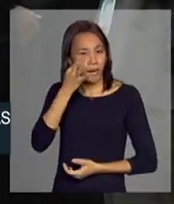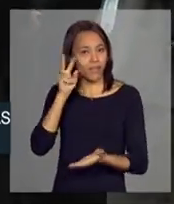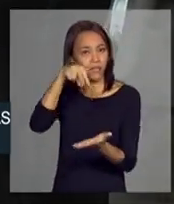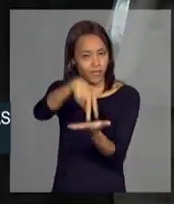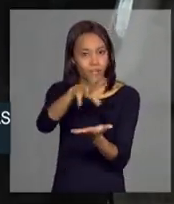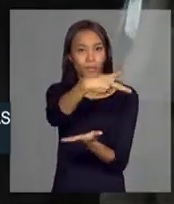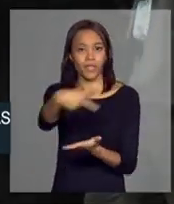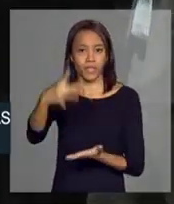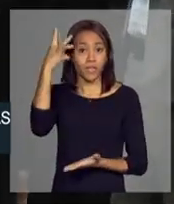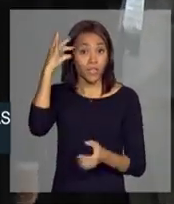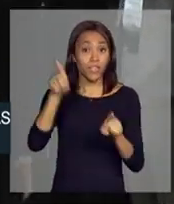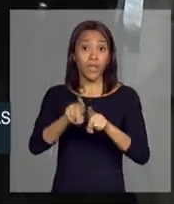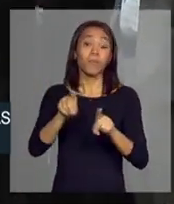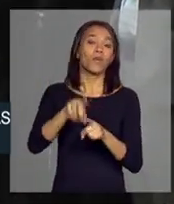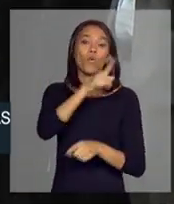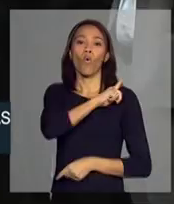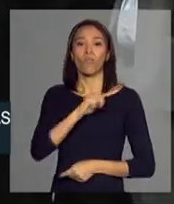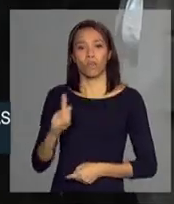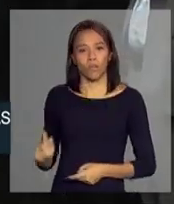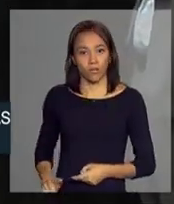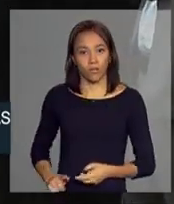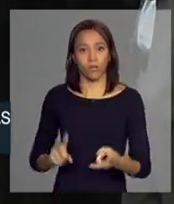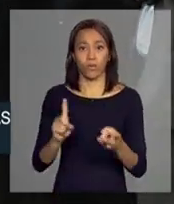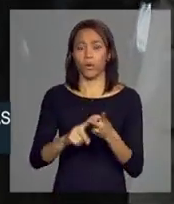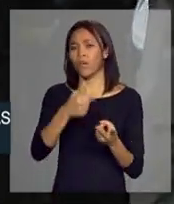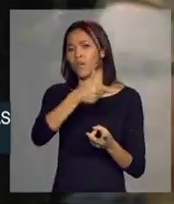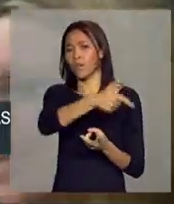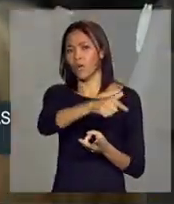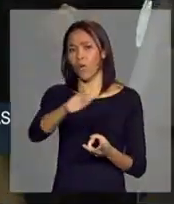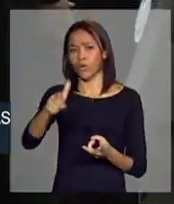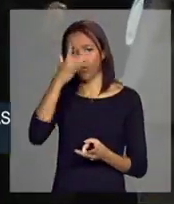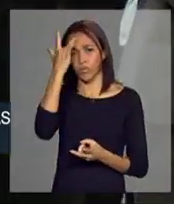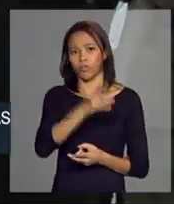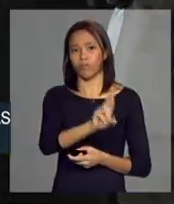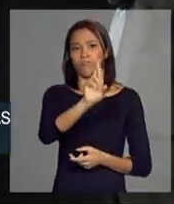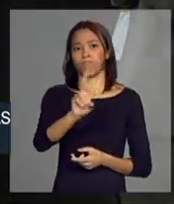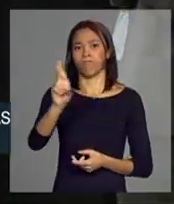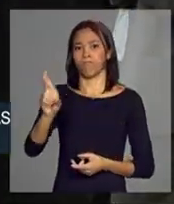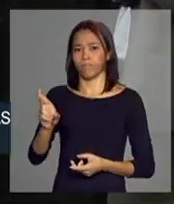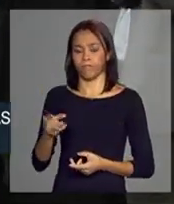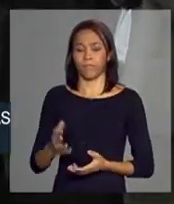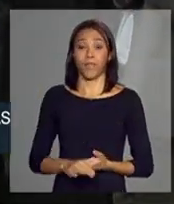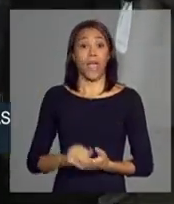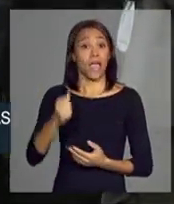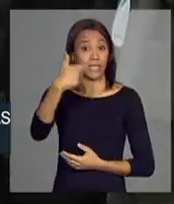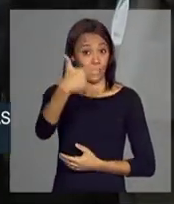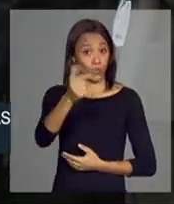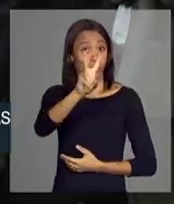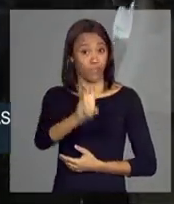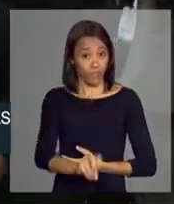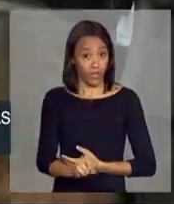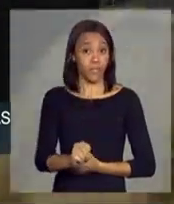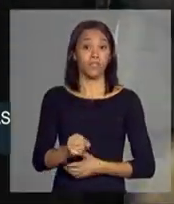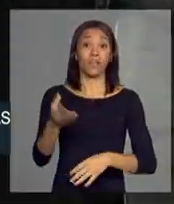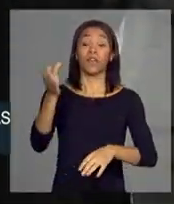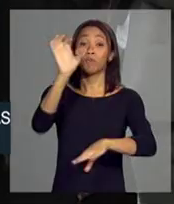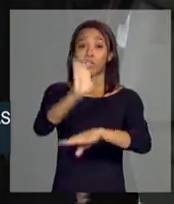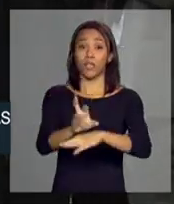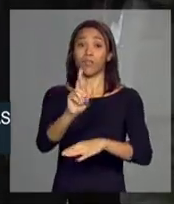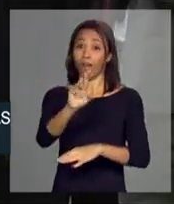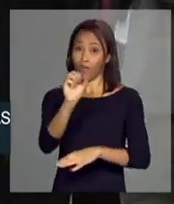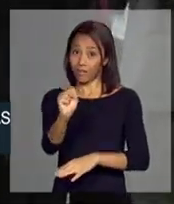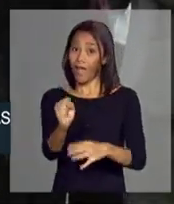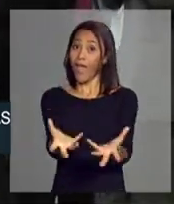rousseff o governador tarso genro e outras autoridades é a segunda vez que o rio grande do sul recebe